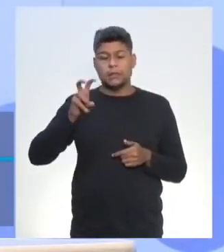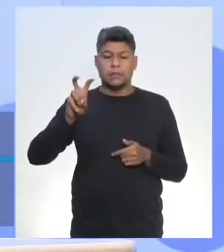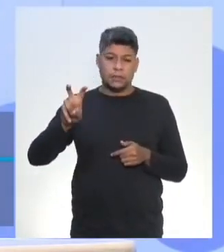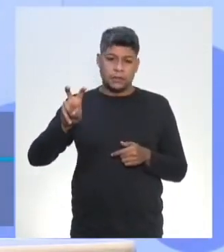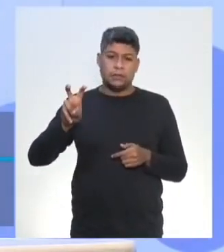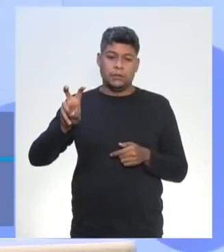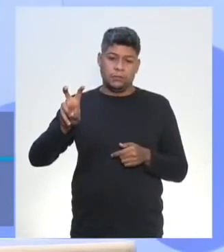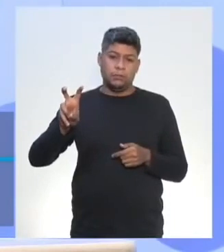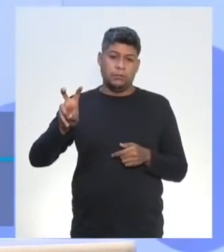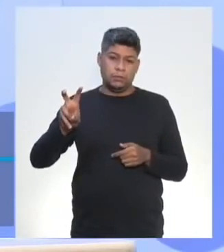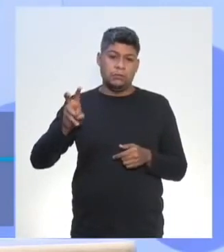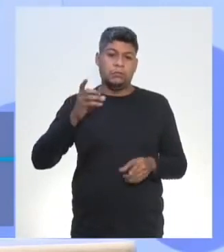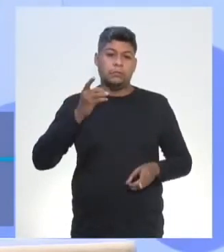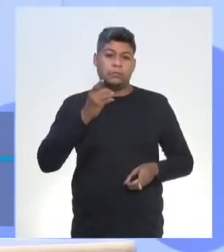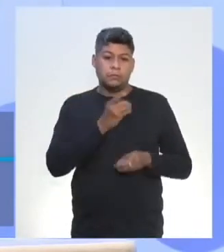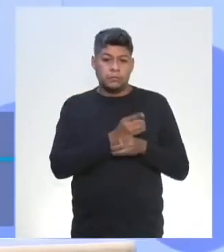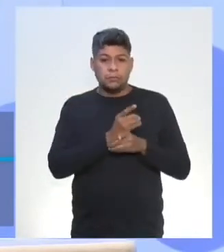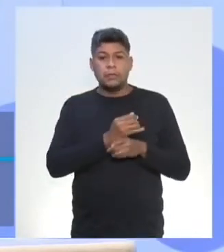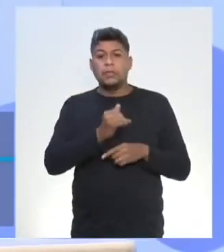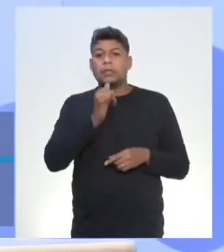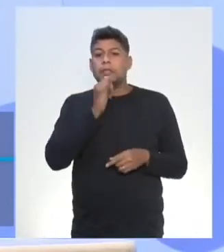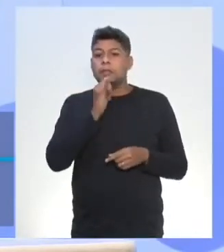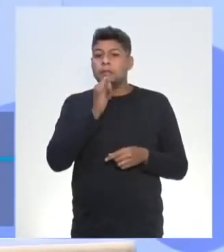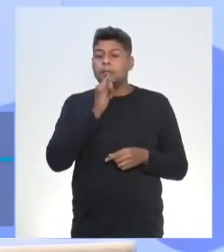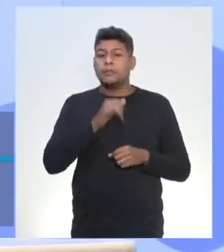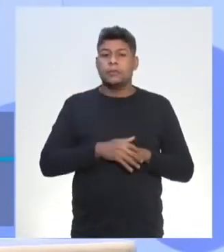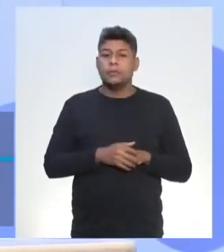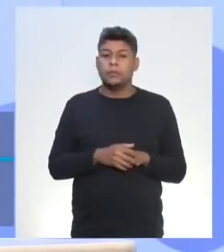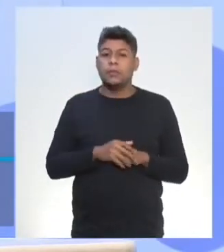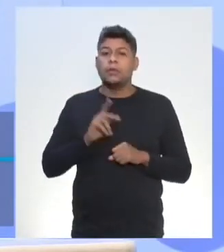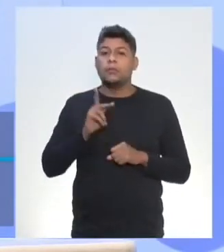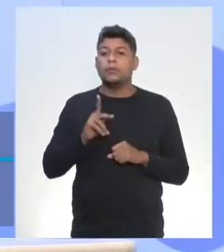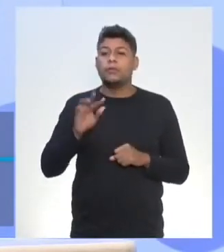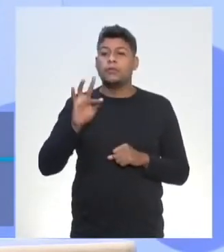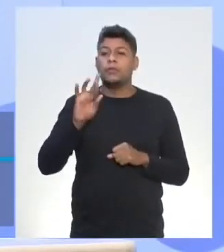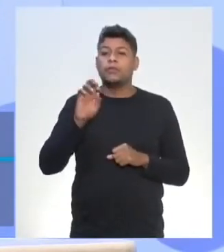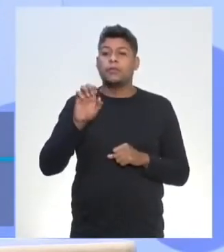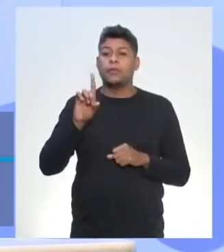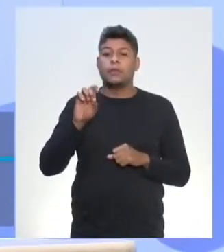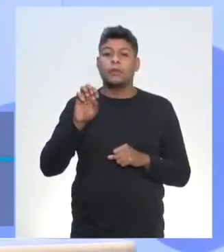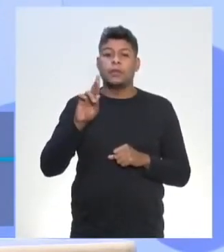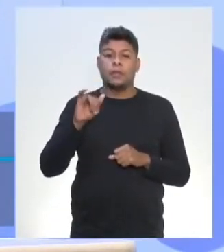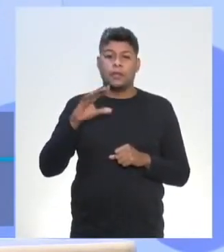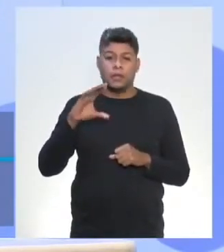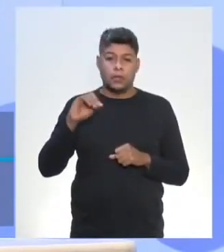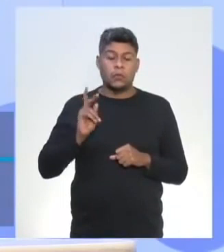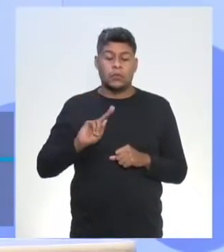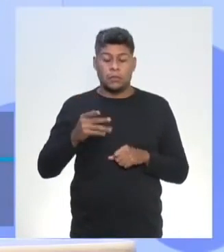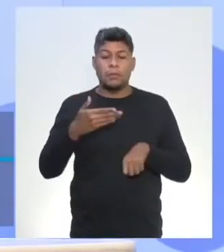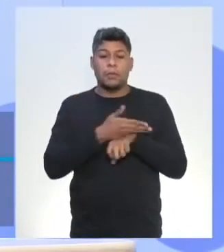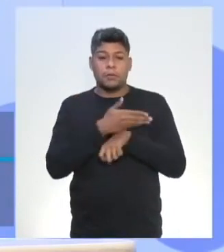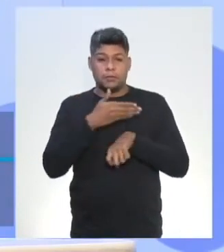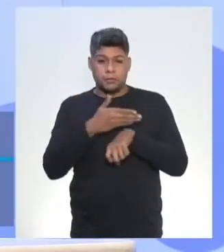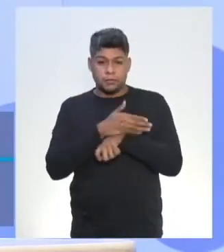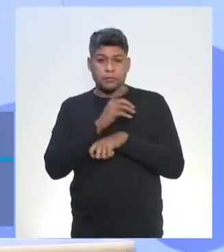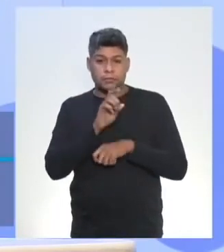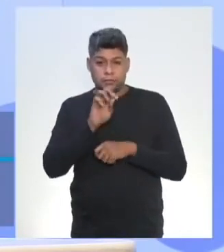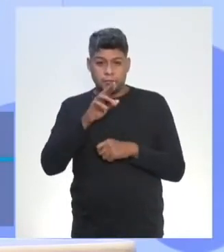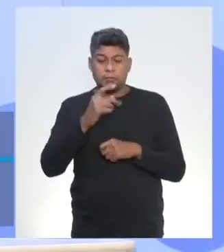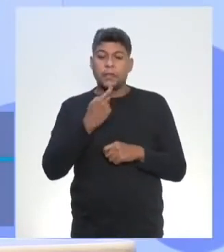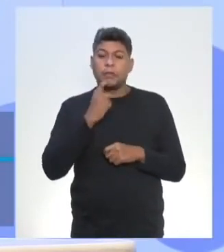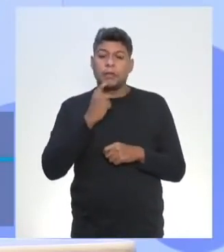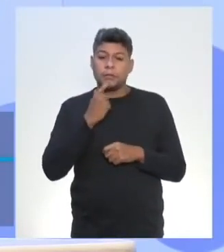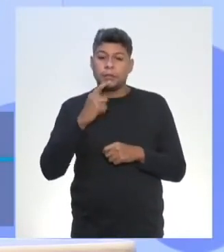0,625. Então, eu encontrei aqui, por exemplo, lá do professor Frederico, aqui sempre participando também, né, da diretoria de